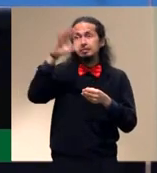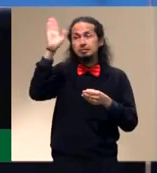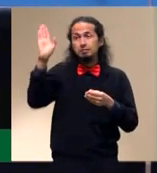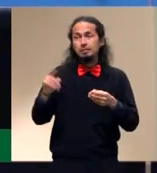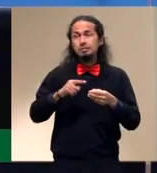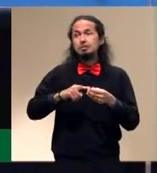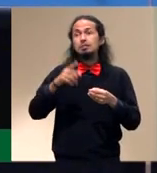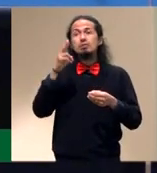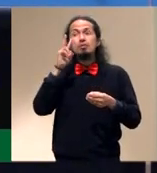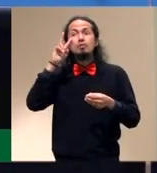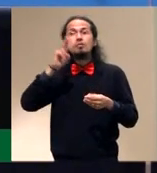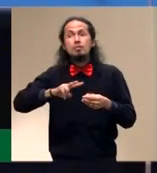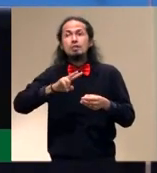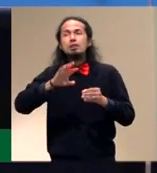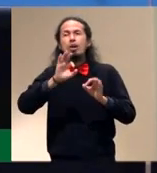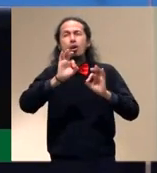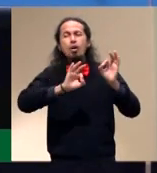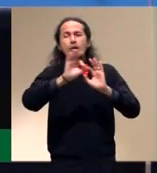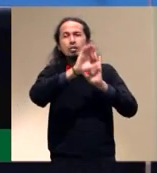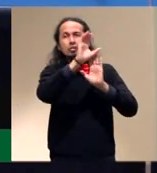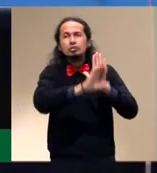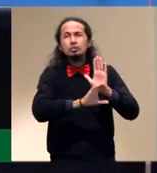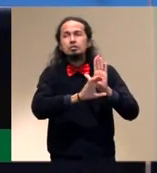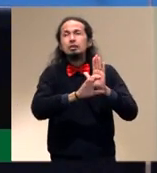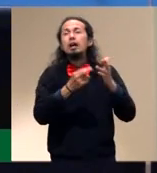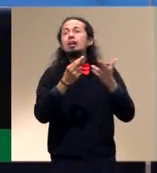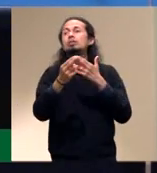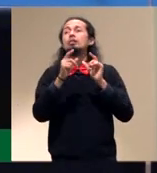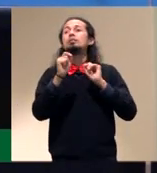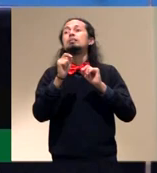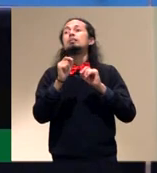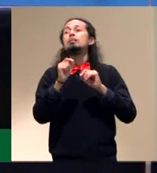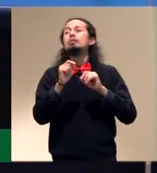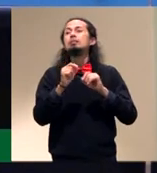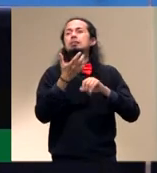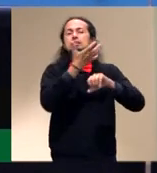organizados em torno de áreas de conhecimento.